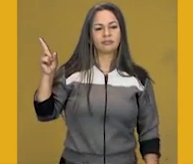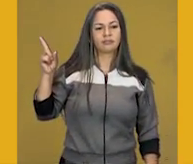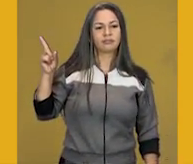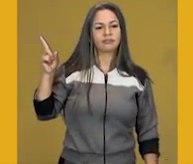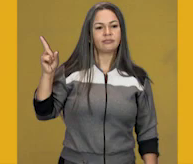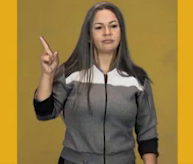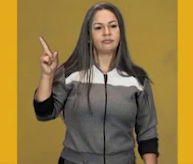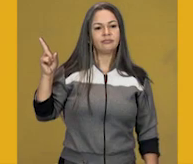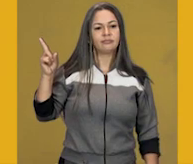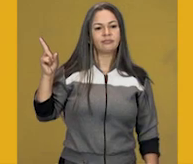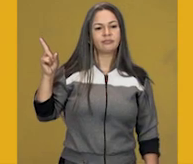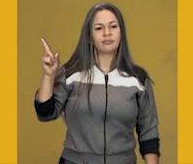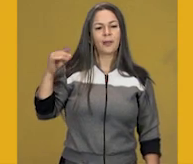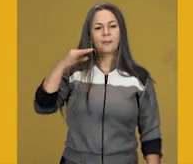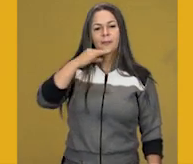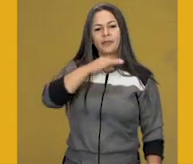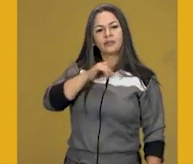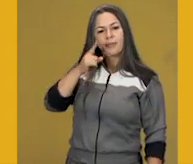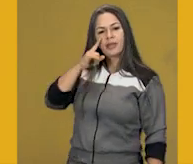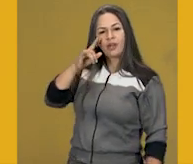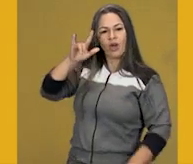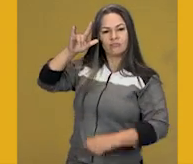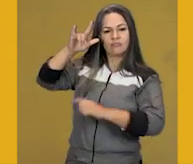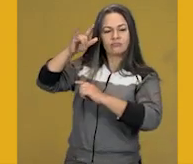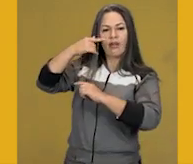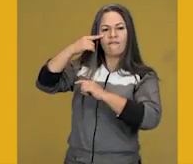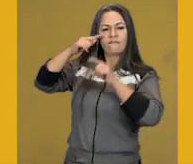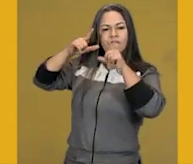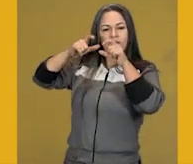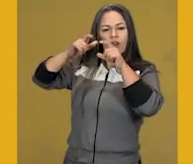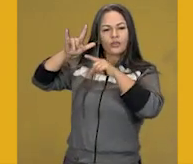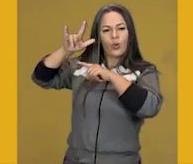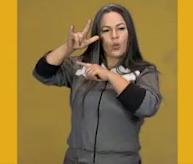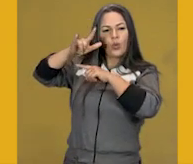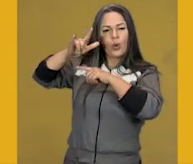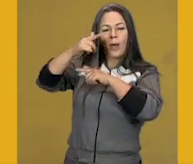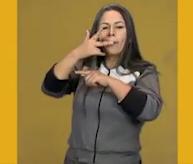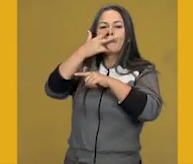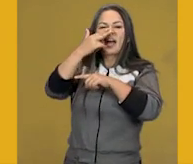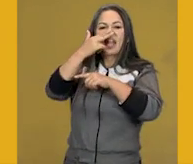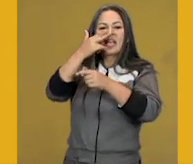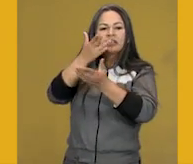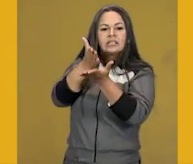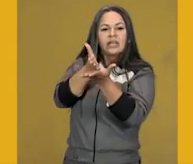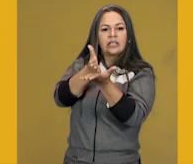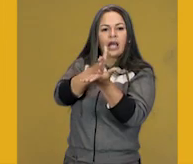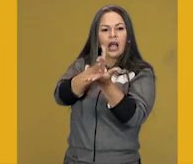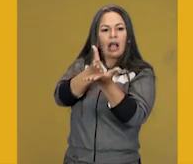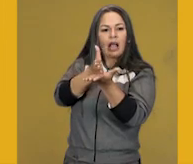E a gente observa pelas imagens de satélite que há como se fosse uma divisão